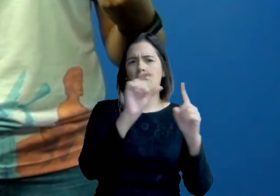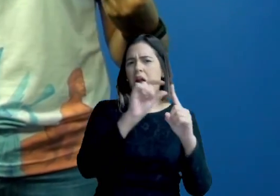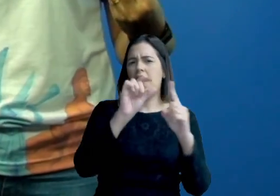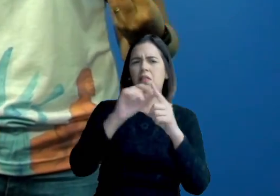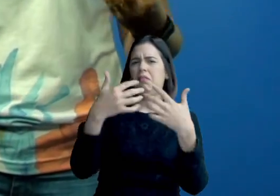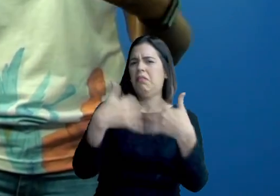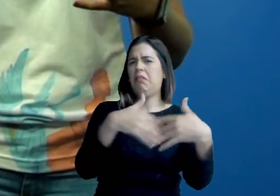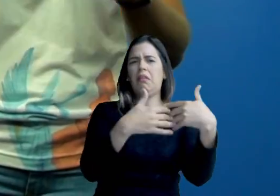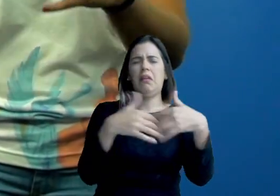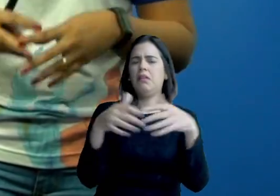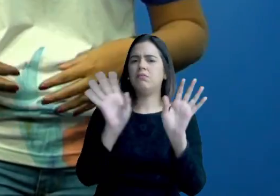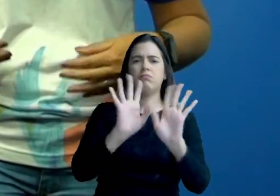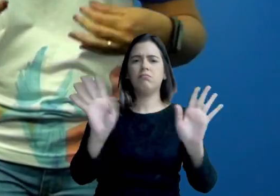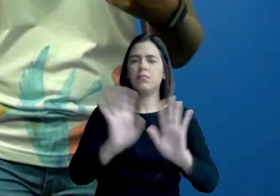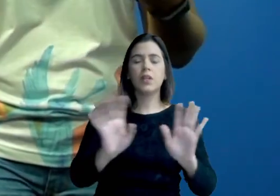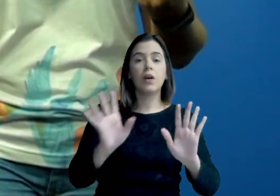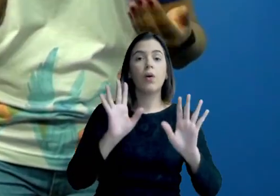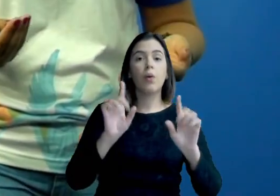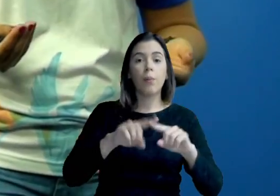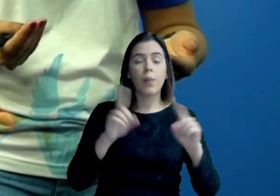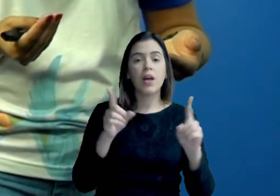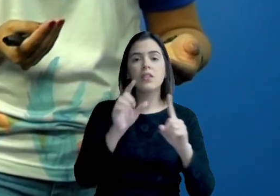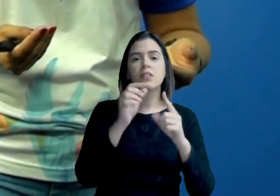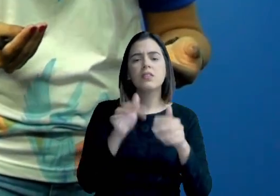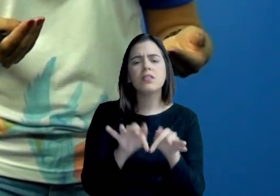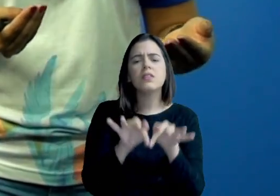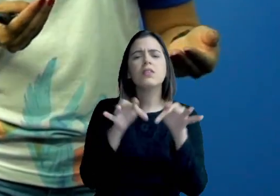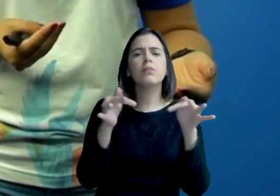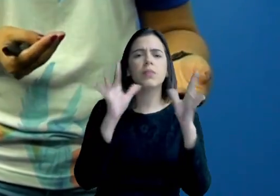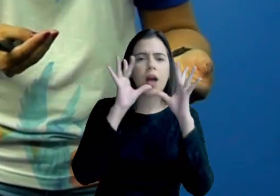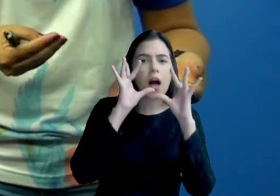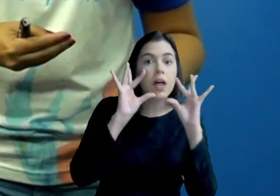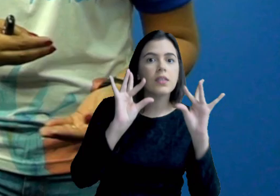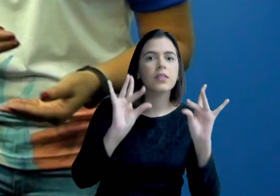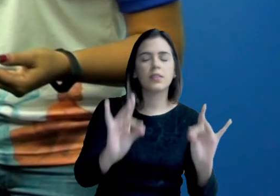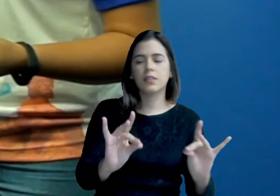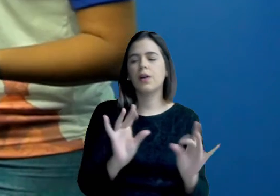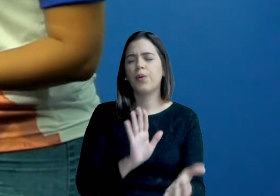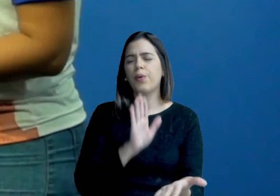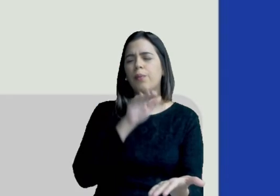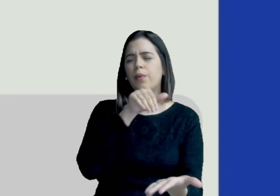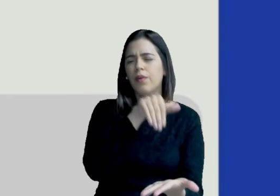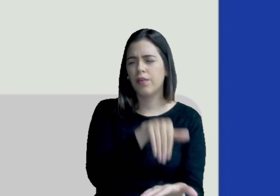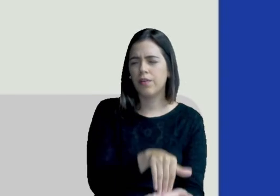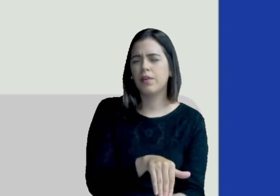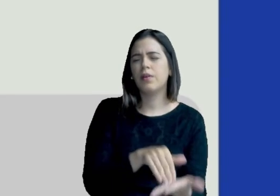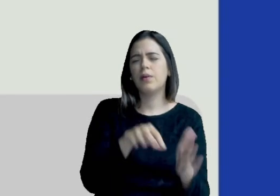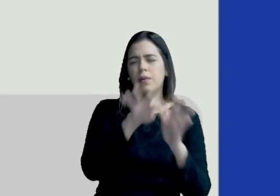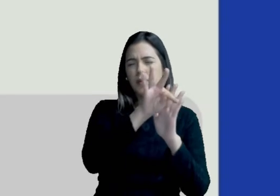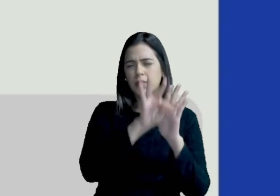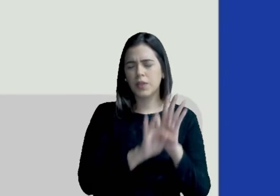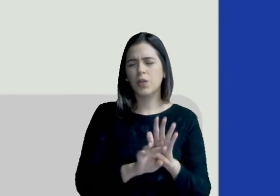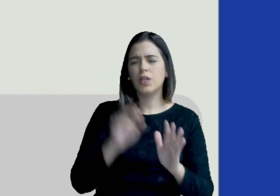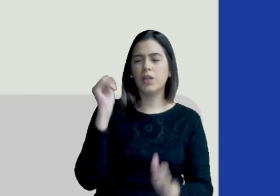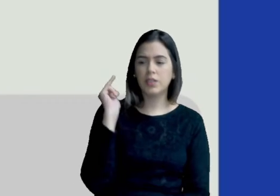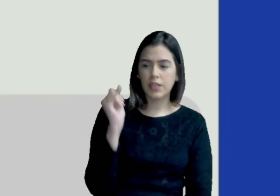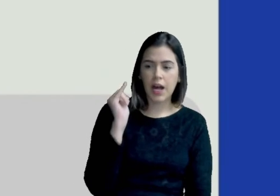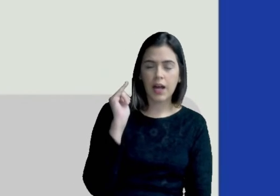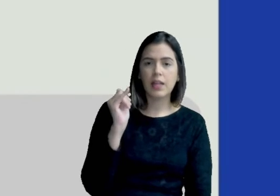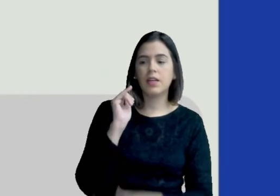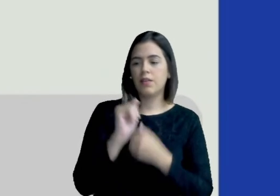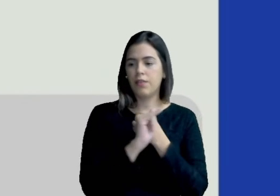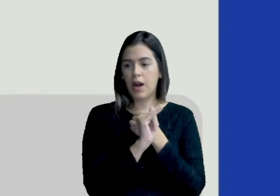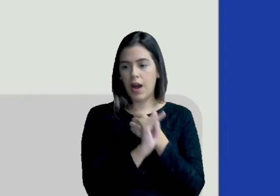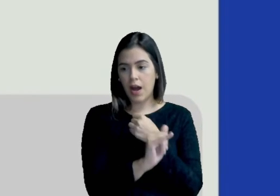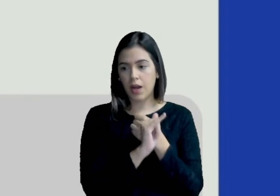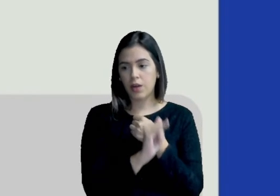palavras muito rebuscadas, para que ele possa prender a atenção do leitor. E por fim, por ser um texto narrativo,